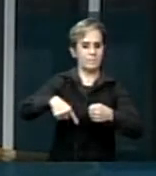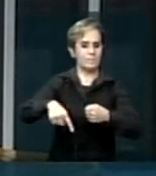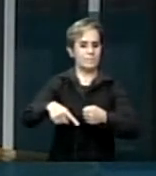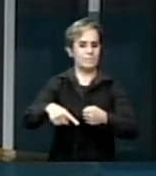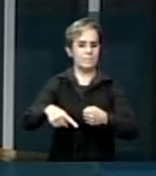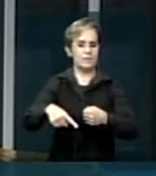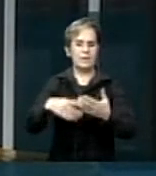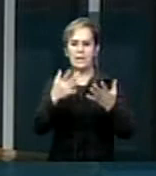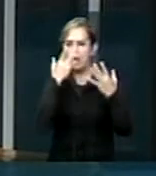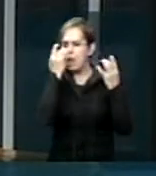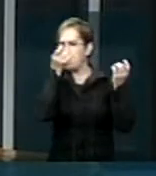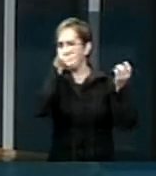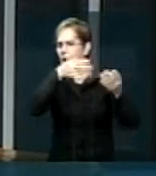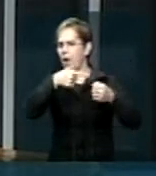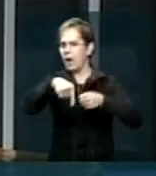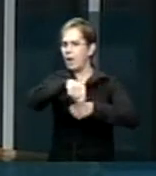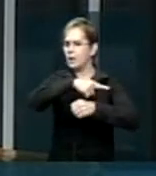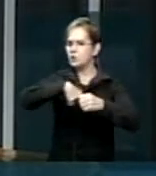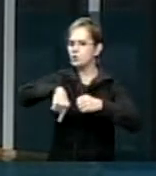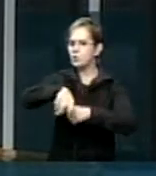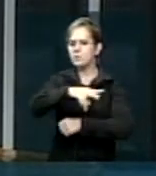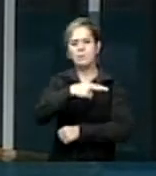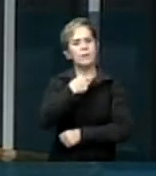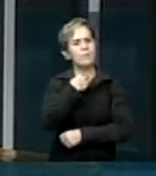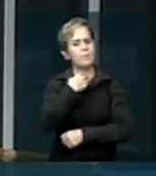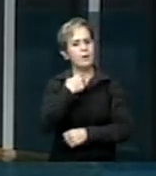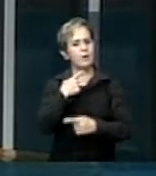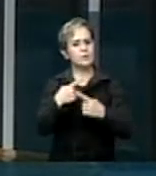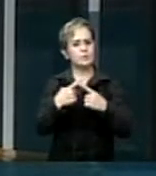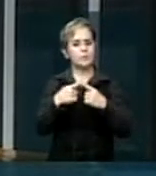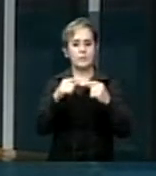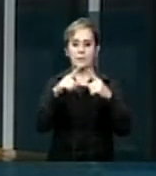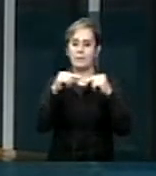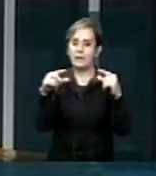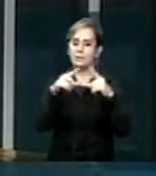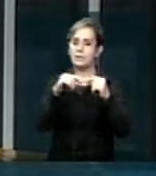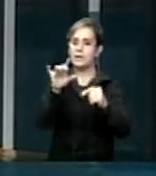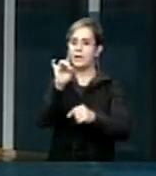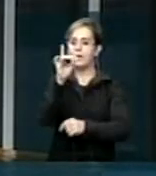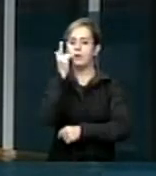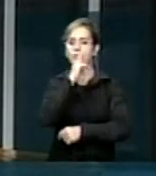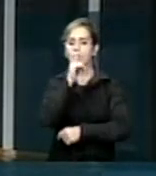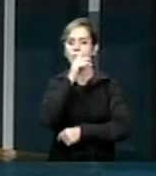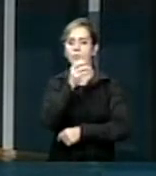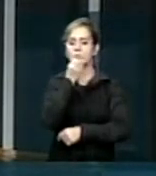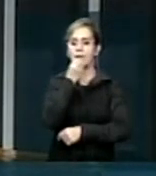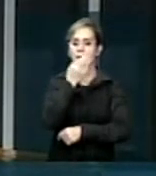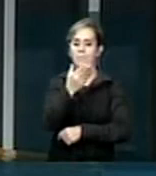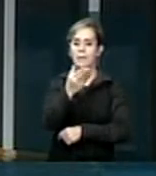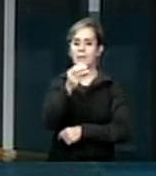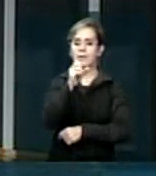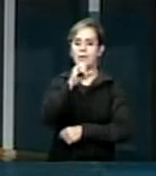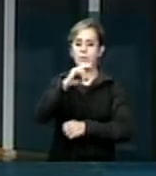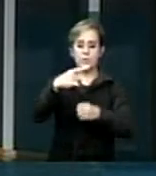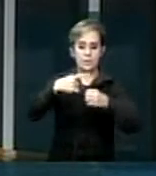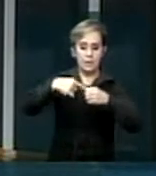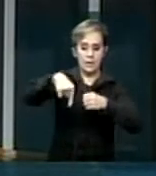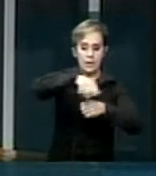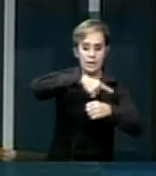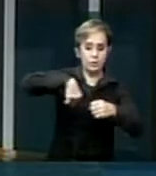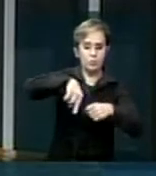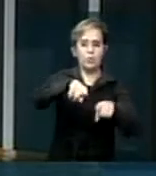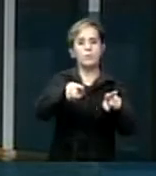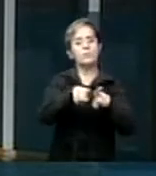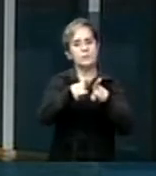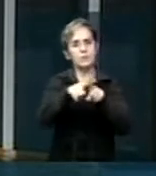as costas para o entorno, porque Brasília só será feliz se o entorno estiver bem, com saúde, com segurança